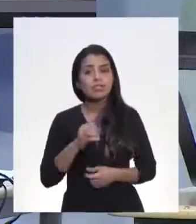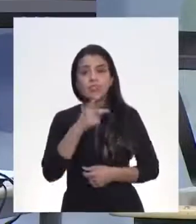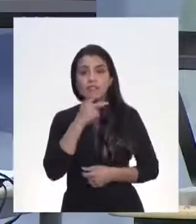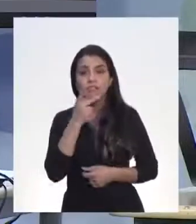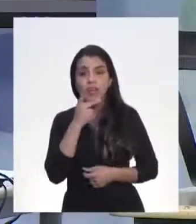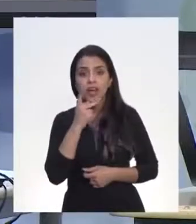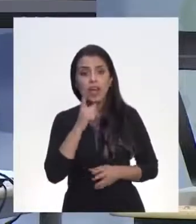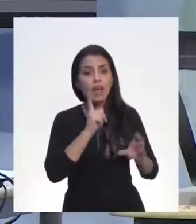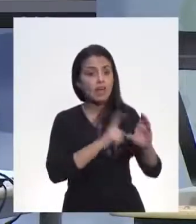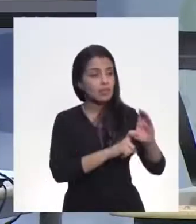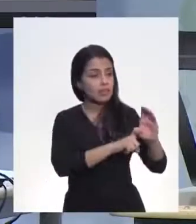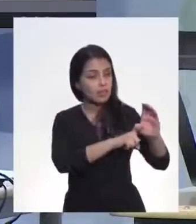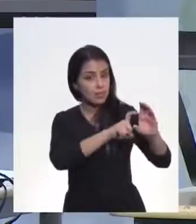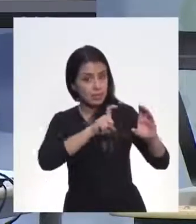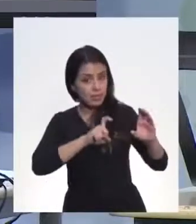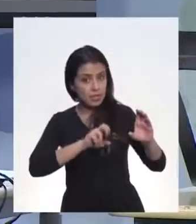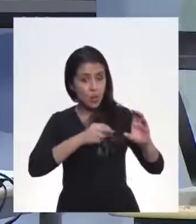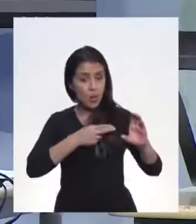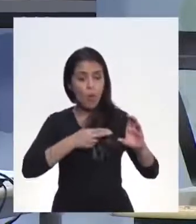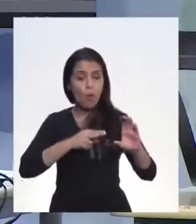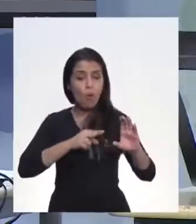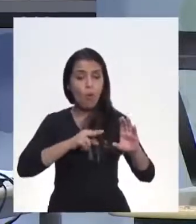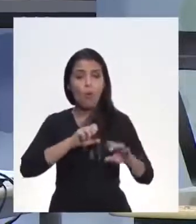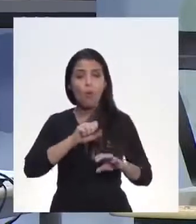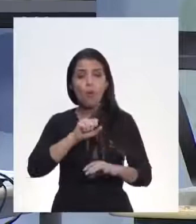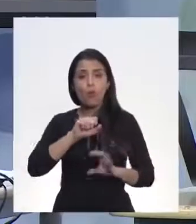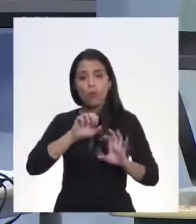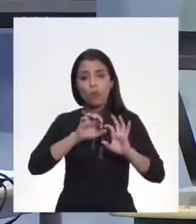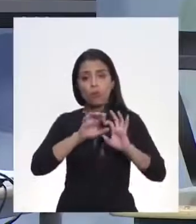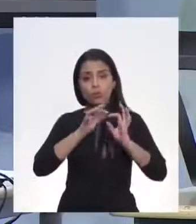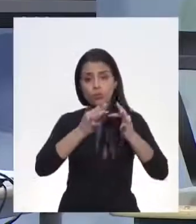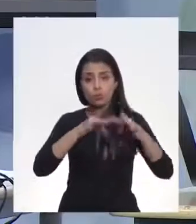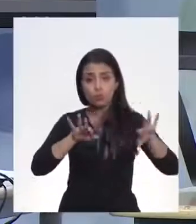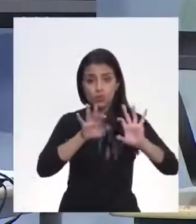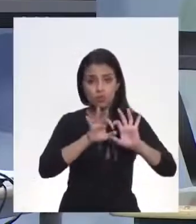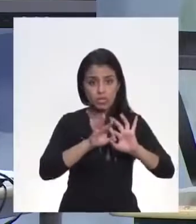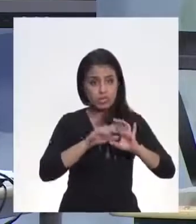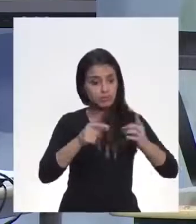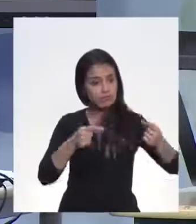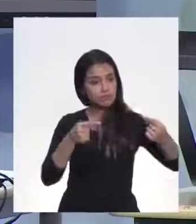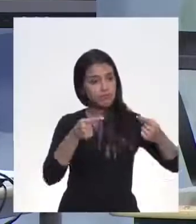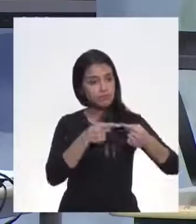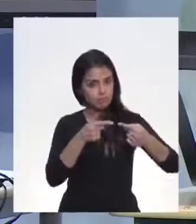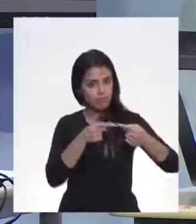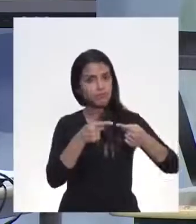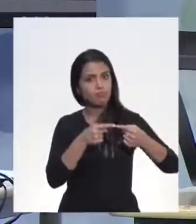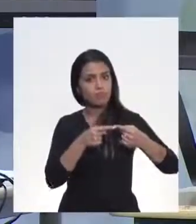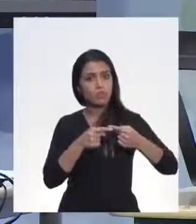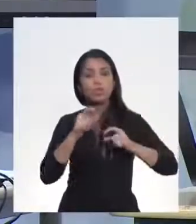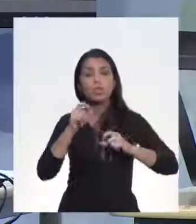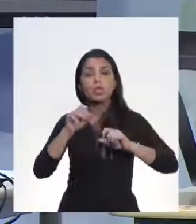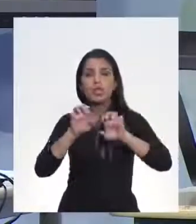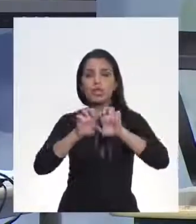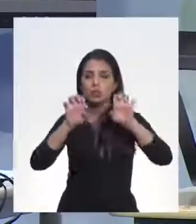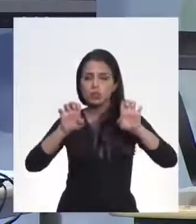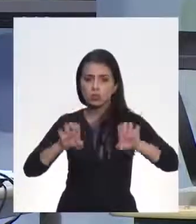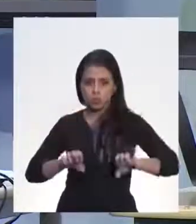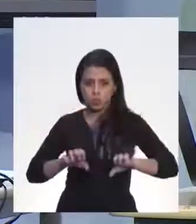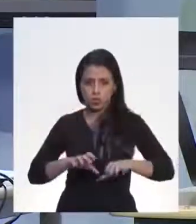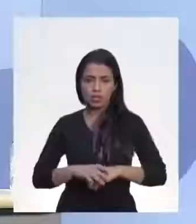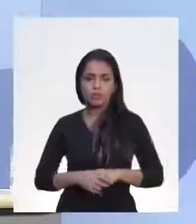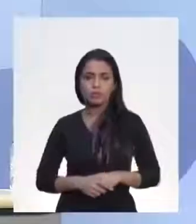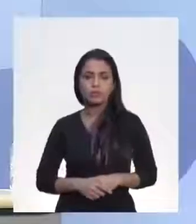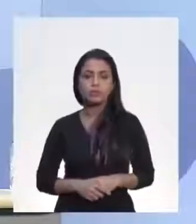de independência ou subordinação, essas duas palavras estão ligadas à estrutura aí do período. Tá